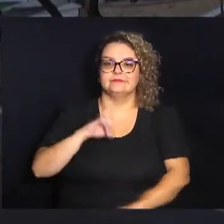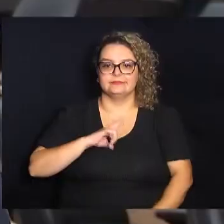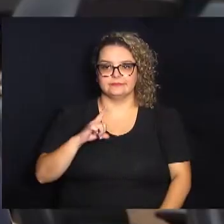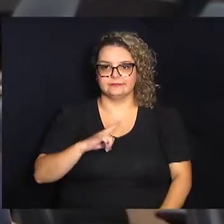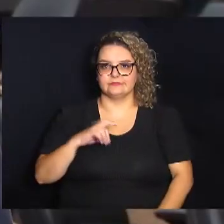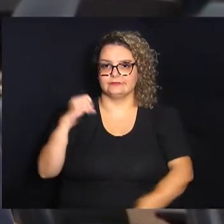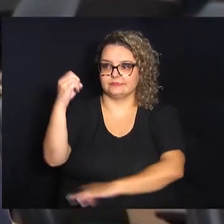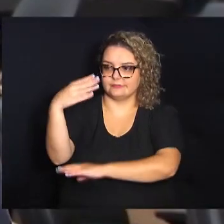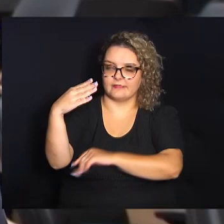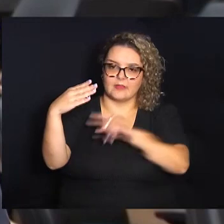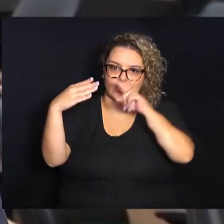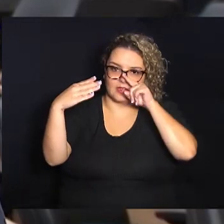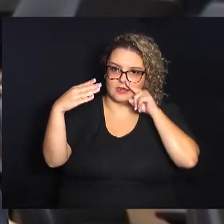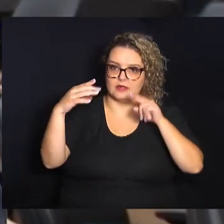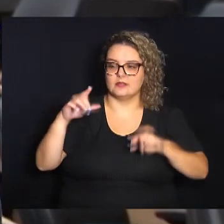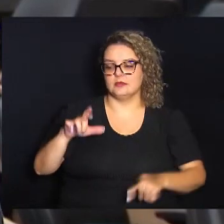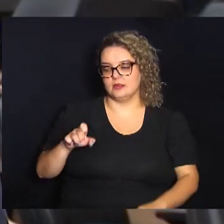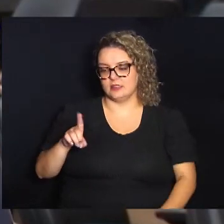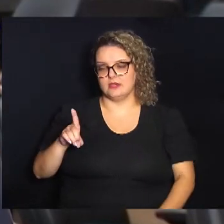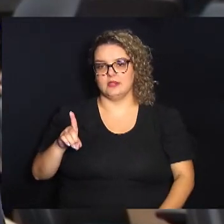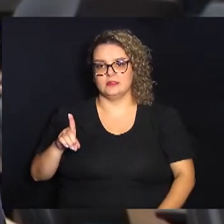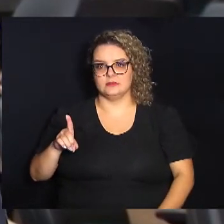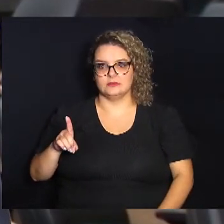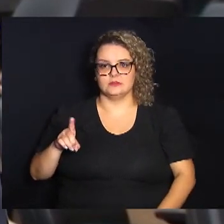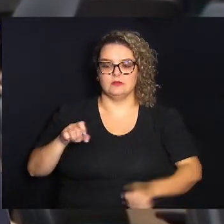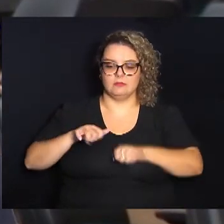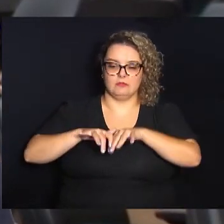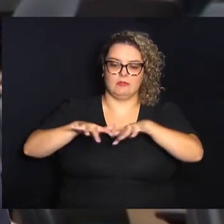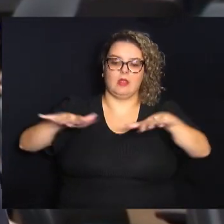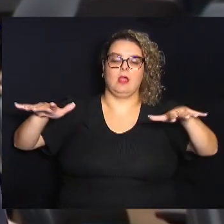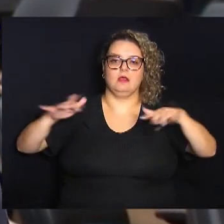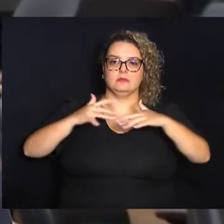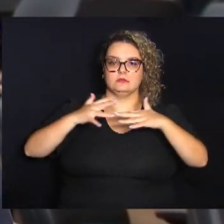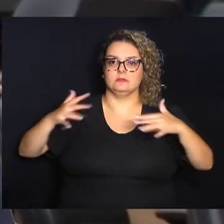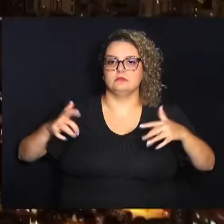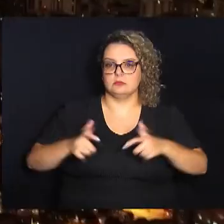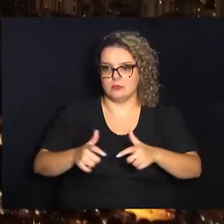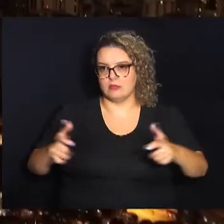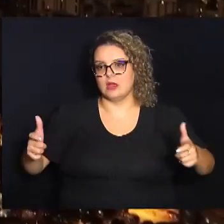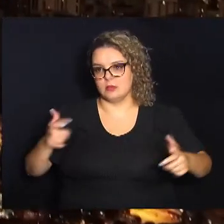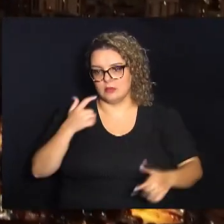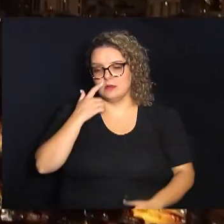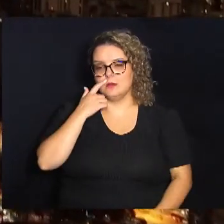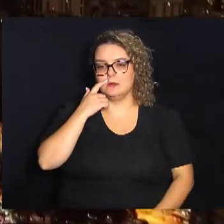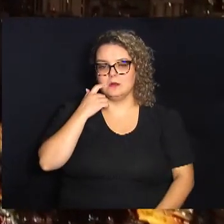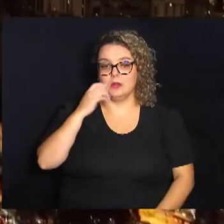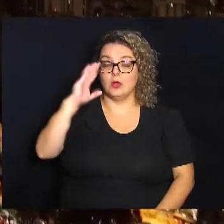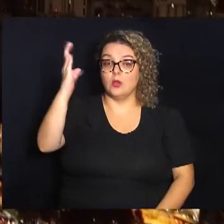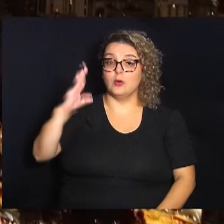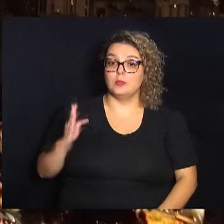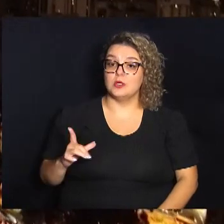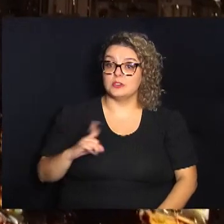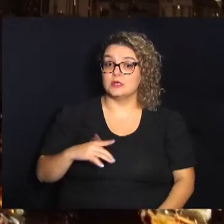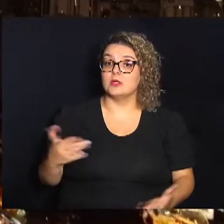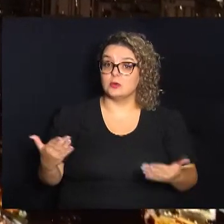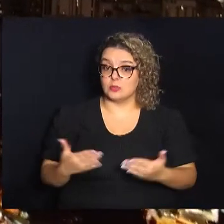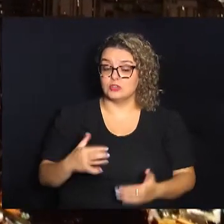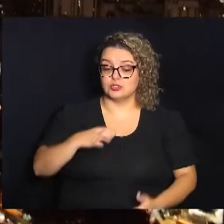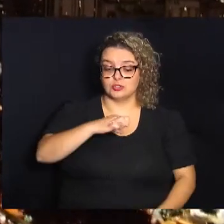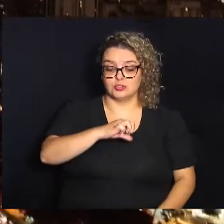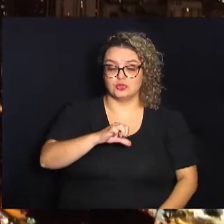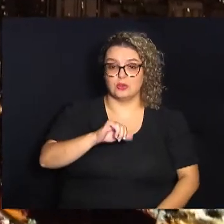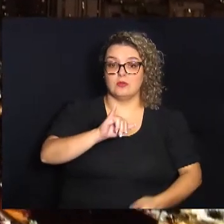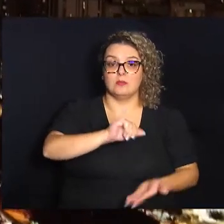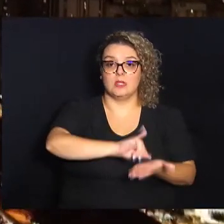amarela e a luz de LED ela clareia, né, ilumina um espaço maior. O Brasil tem hoje pelo menos 9